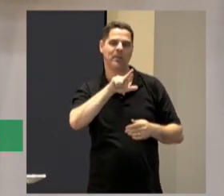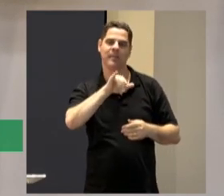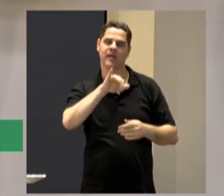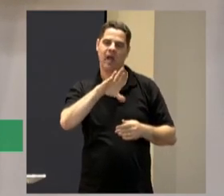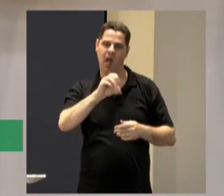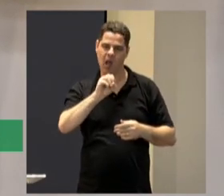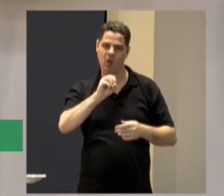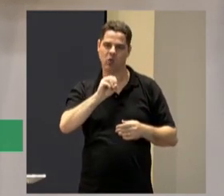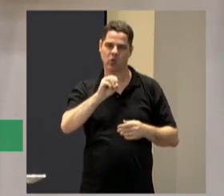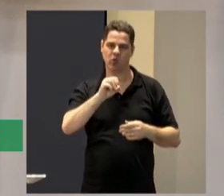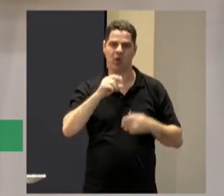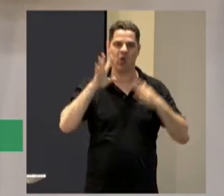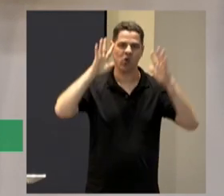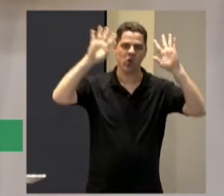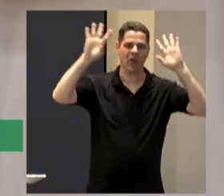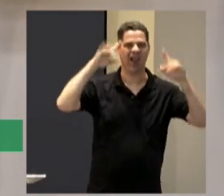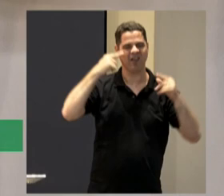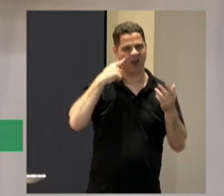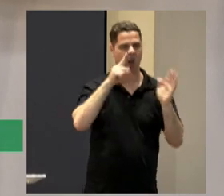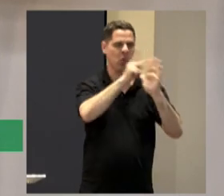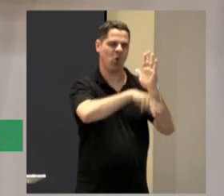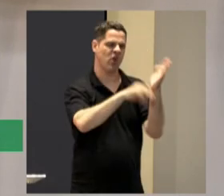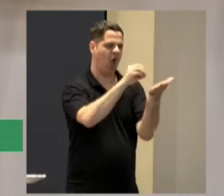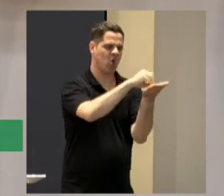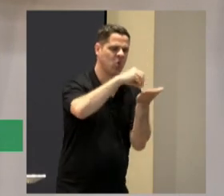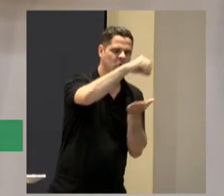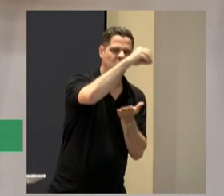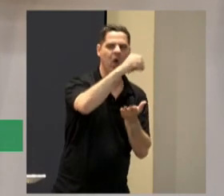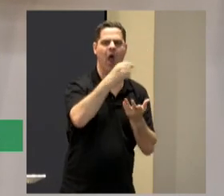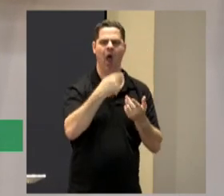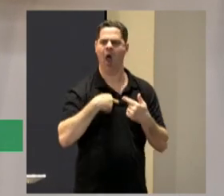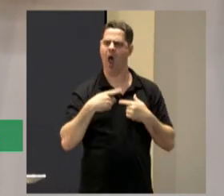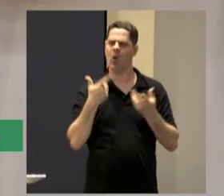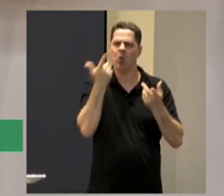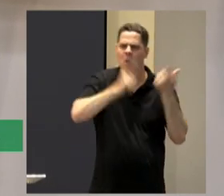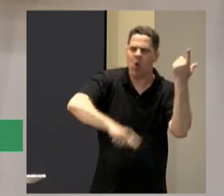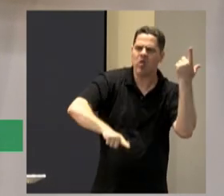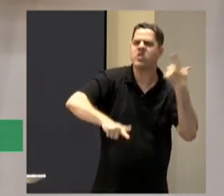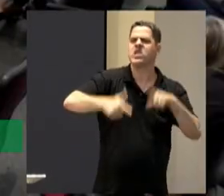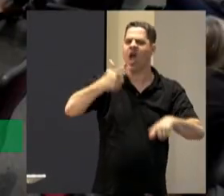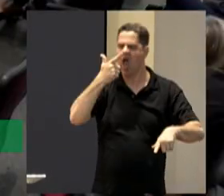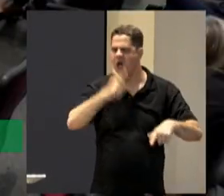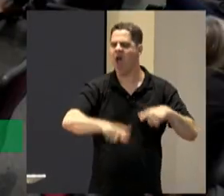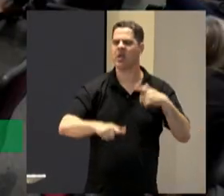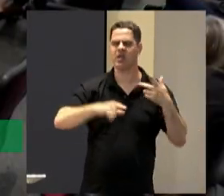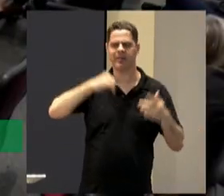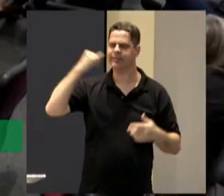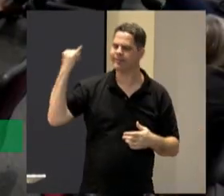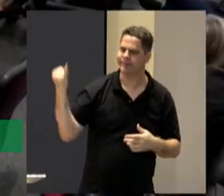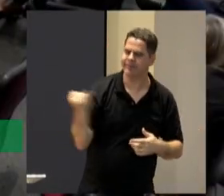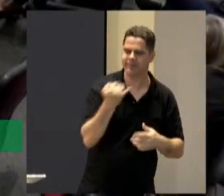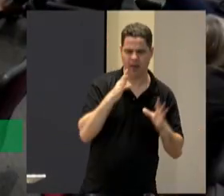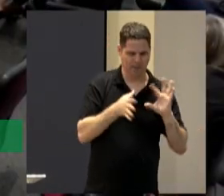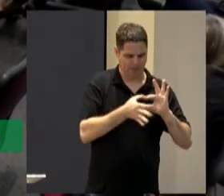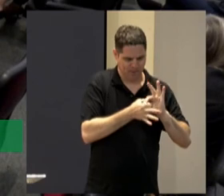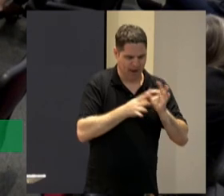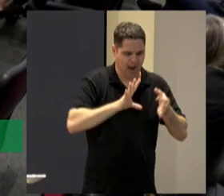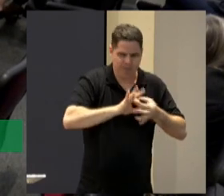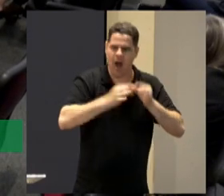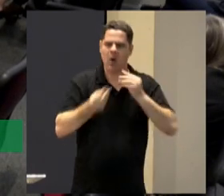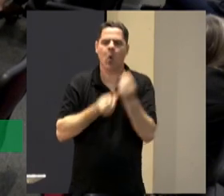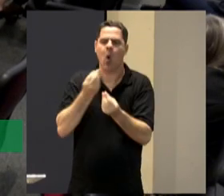eu olho para o projeto no Beatriz, é isso, sabe? E está acontecendo. Então, acho que é importante falar dessa articulação, de